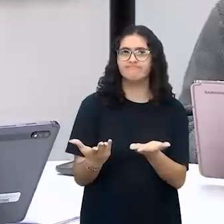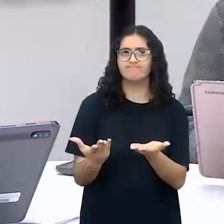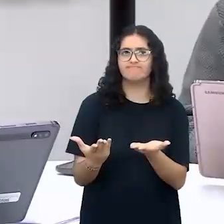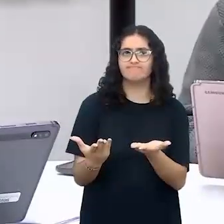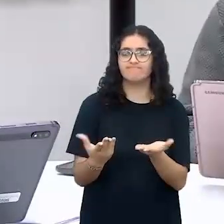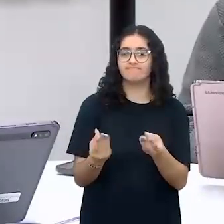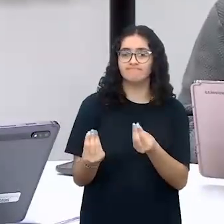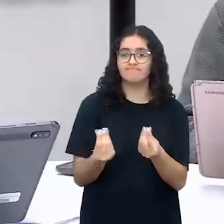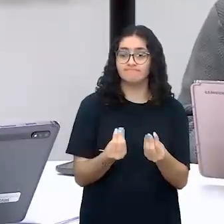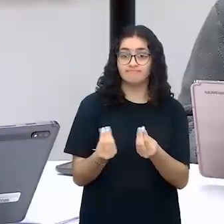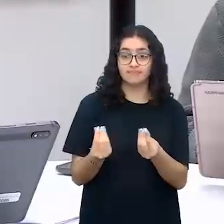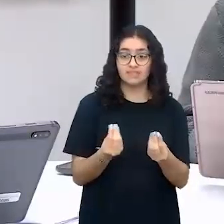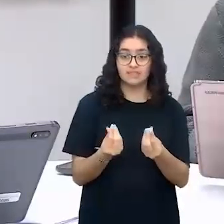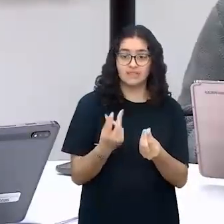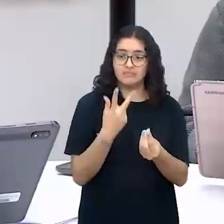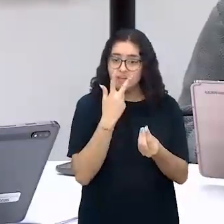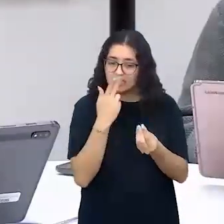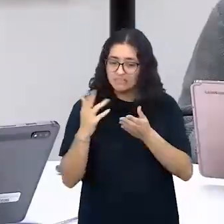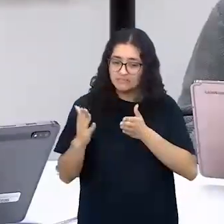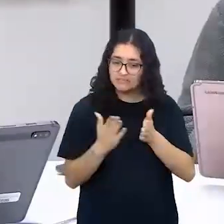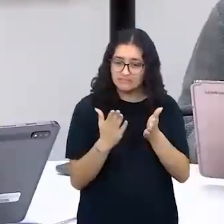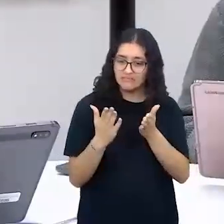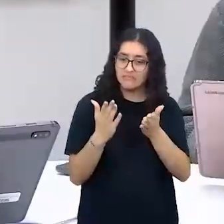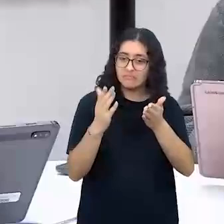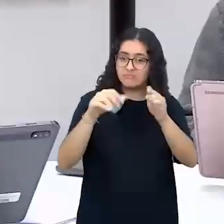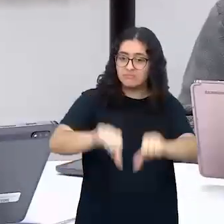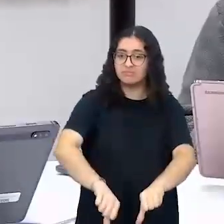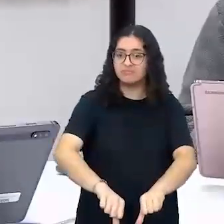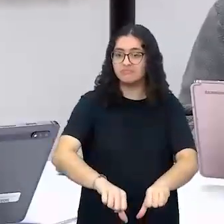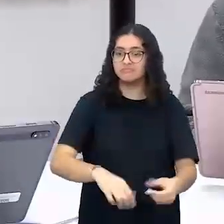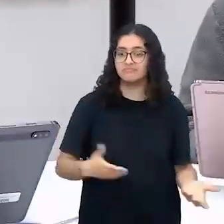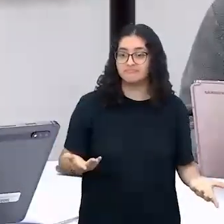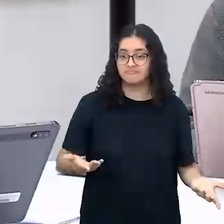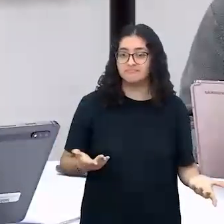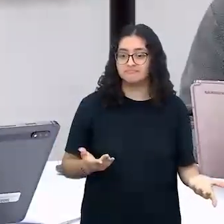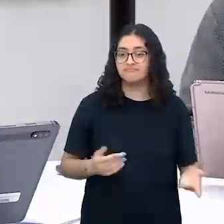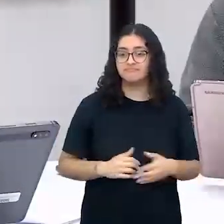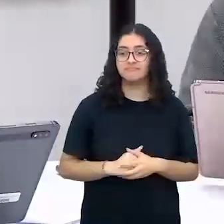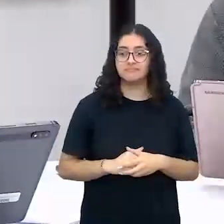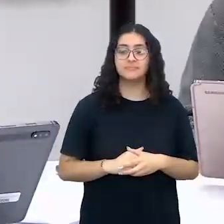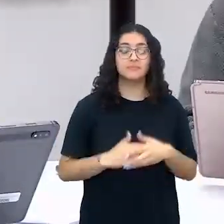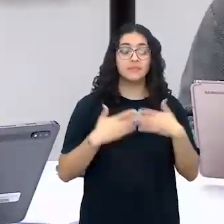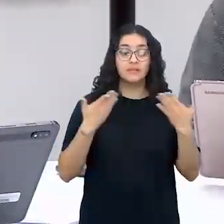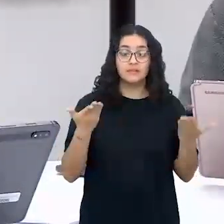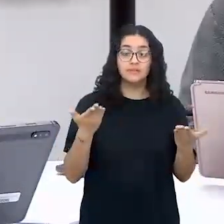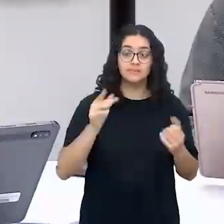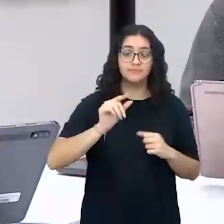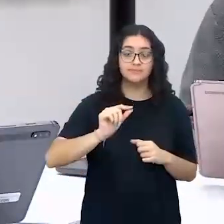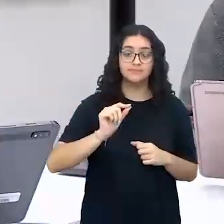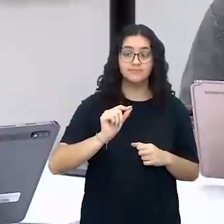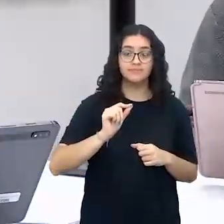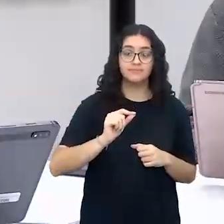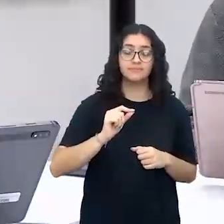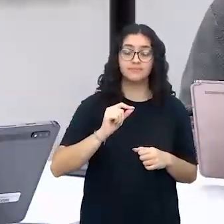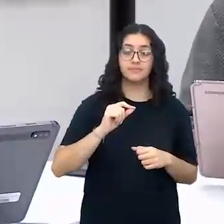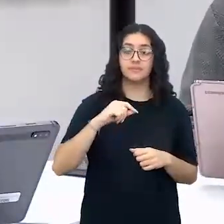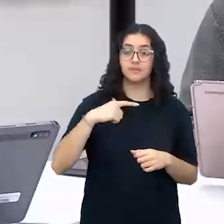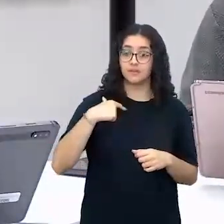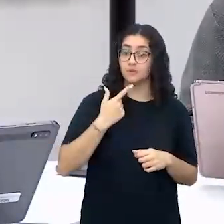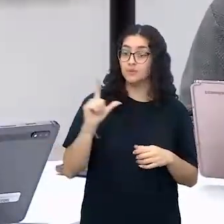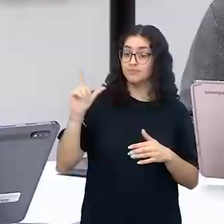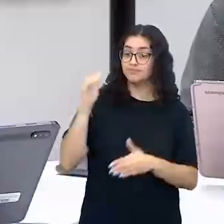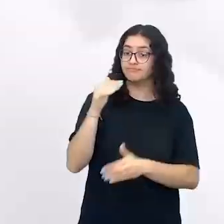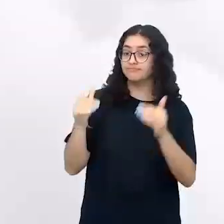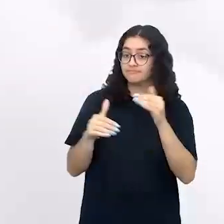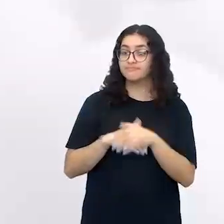processo que torna pior o nosso viver aqui na Terra, né? Então, podemos ir para outra tela,